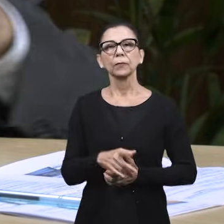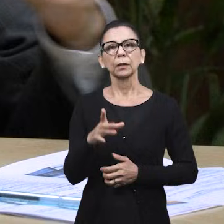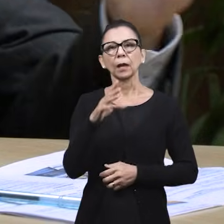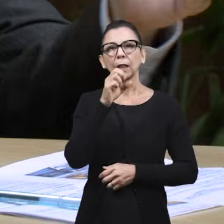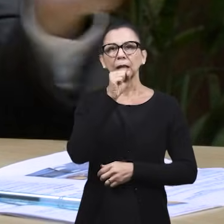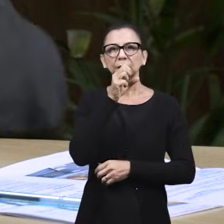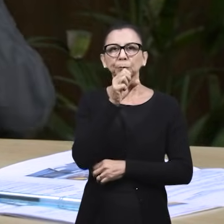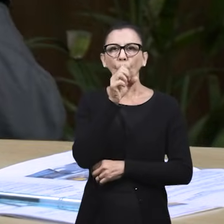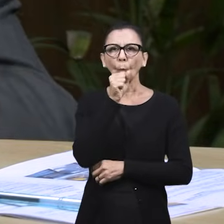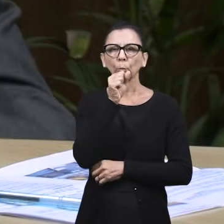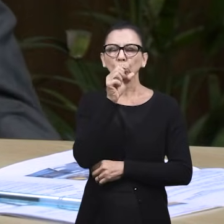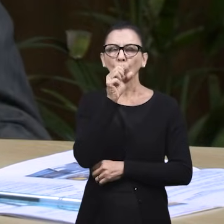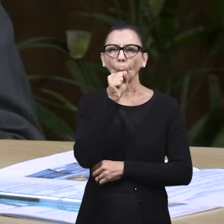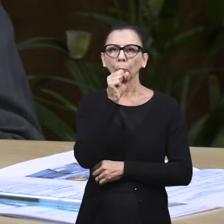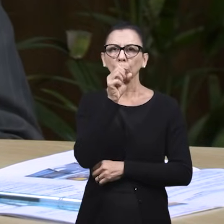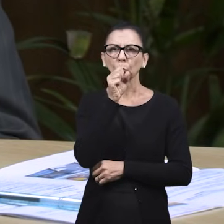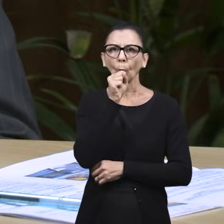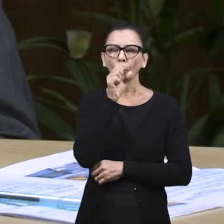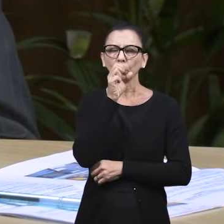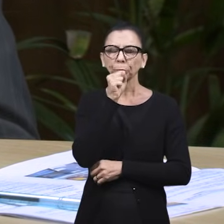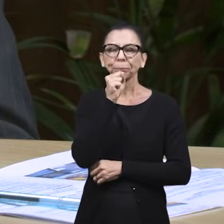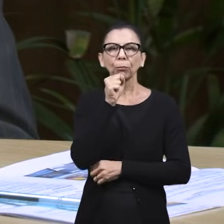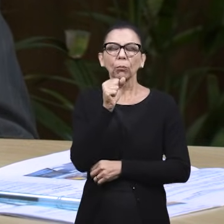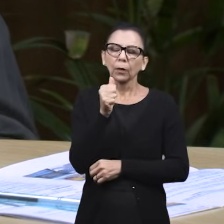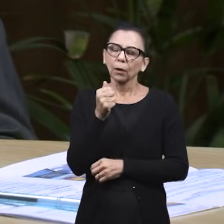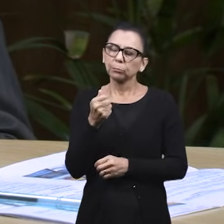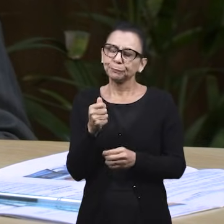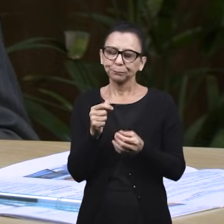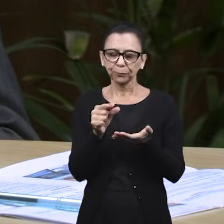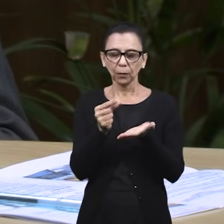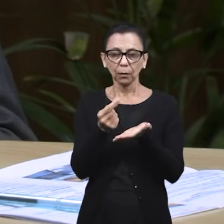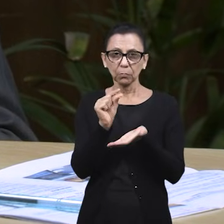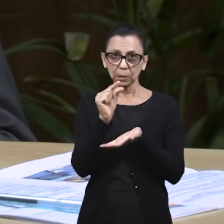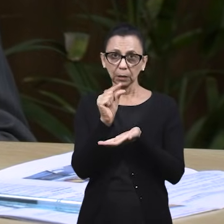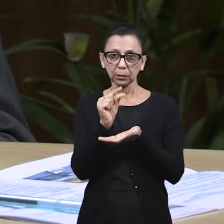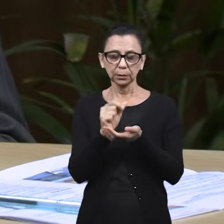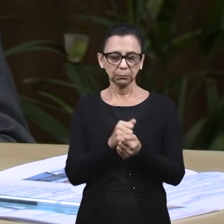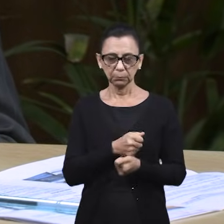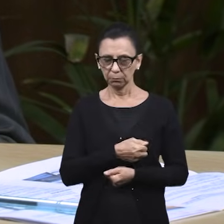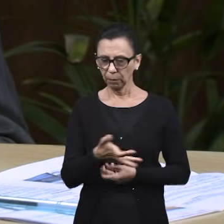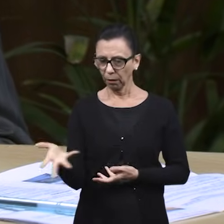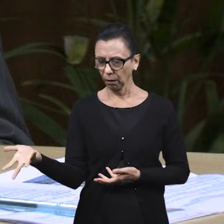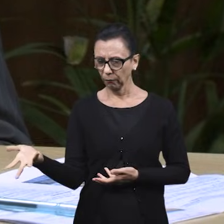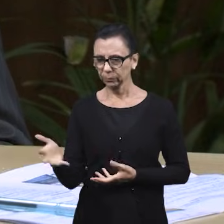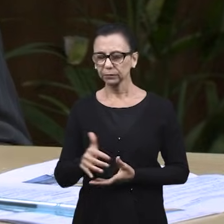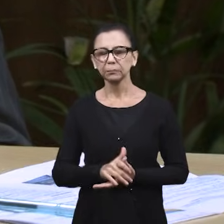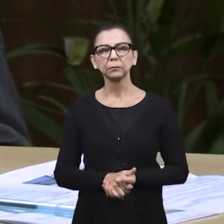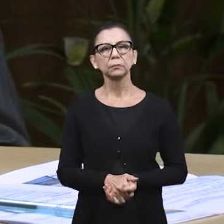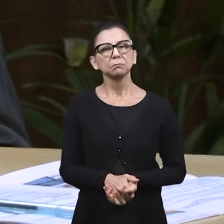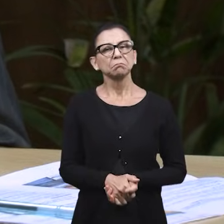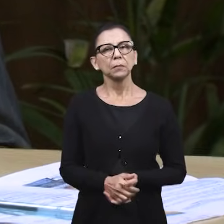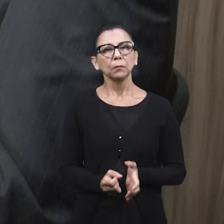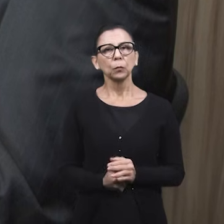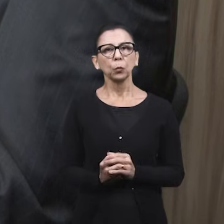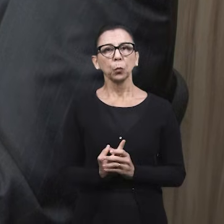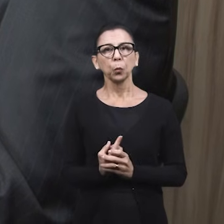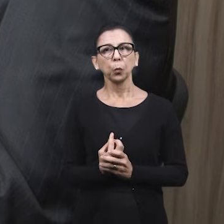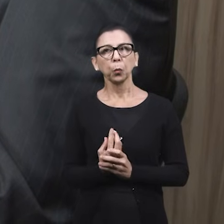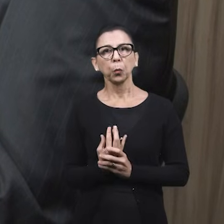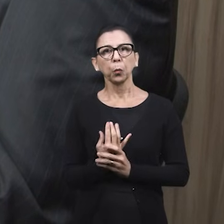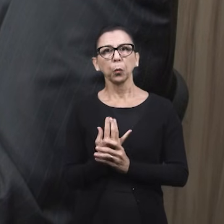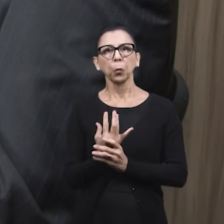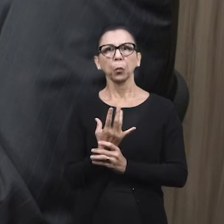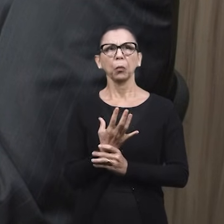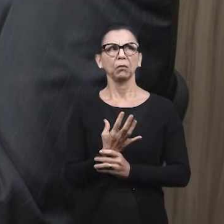está num terreno. Displicentemente jogou os caroços no chão. E a semente